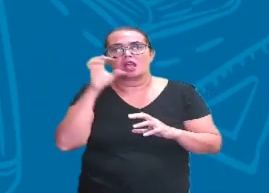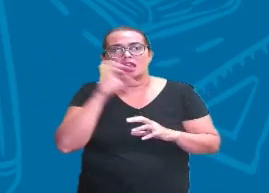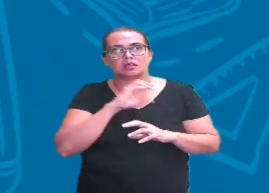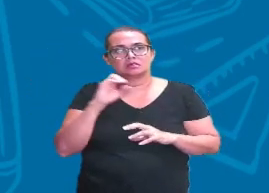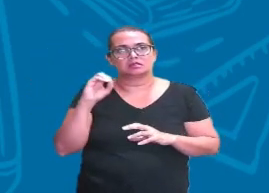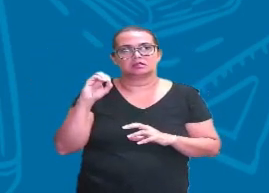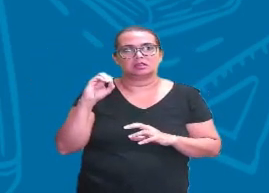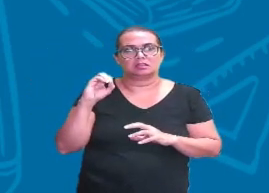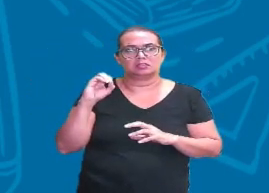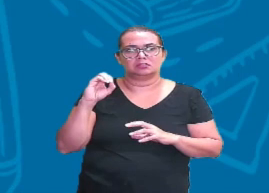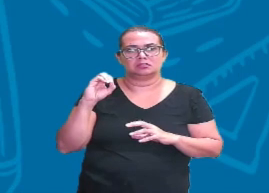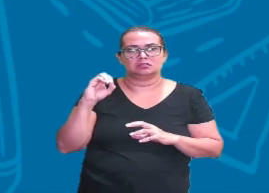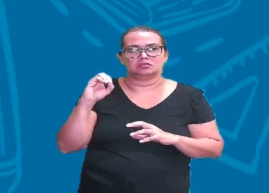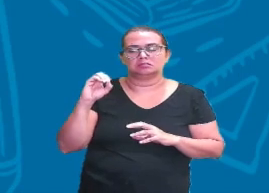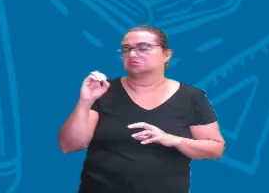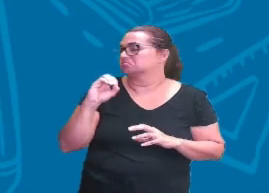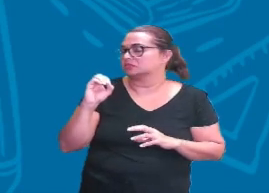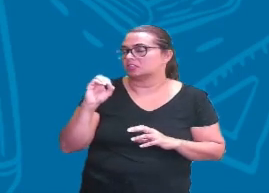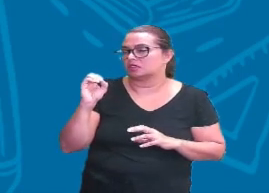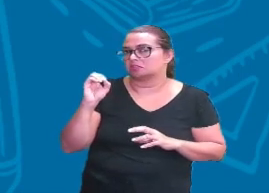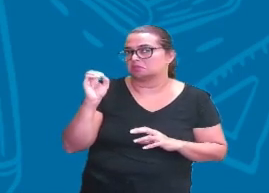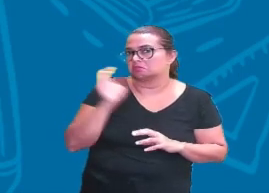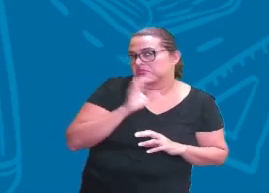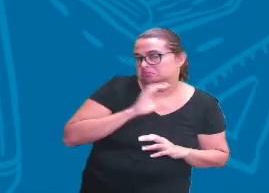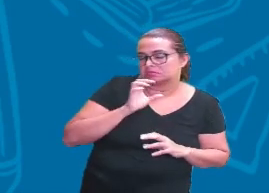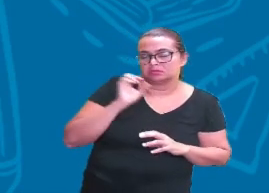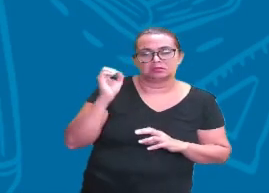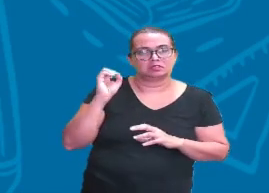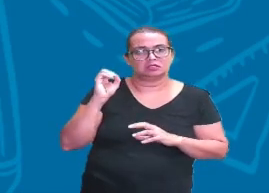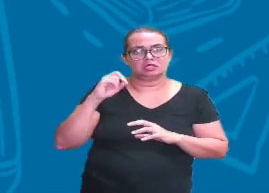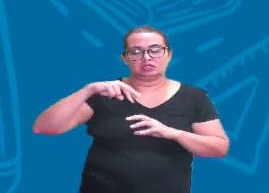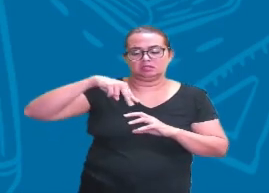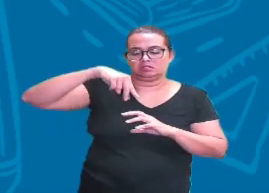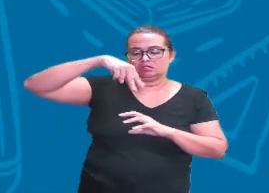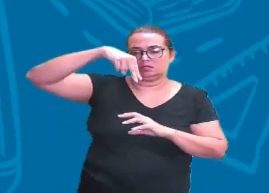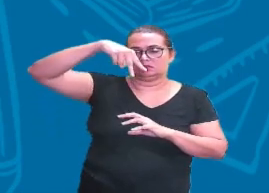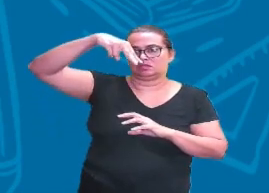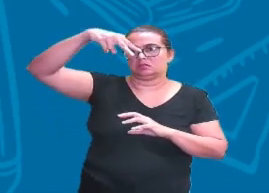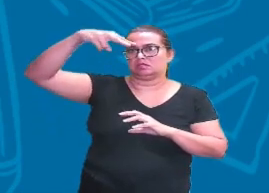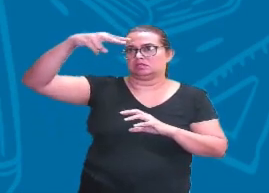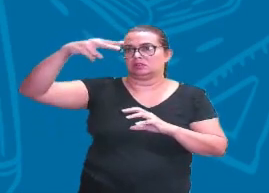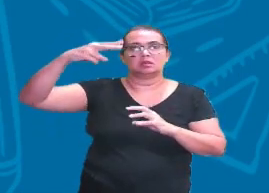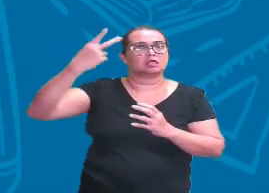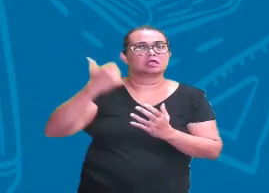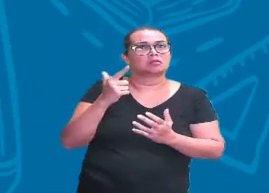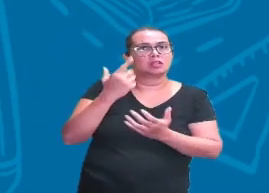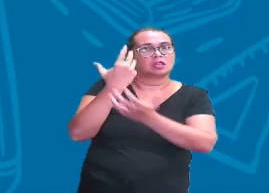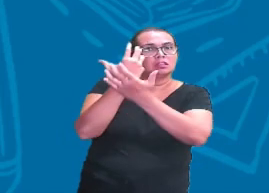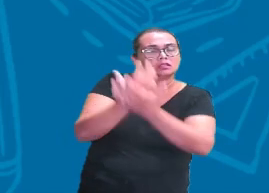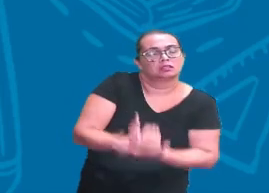Ó, lembrou? Zero, estava em queda livre, como se você estivesse sem gravidade naquele momento.